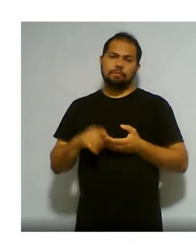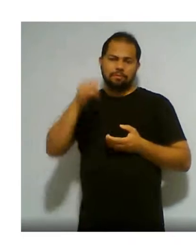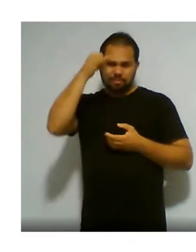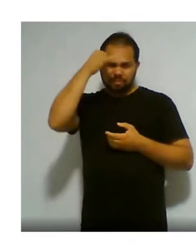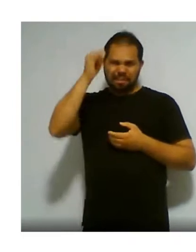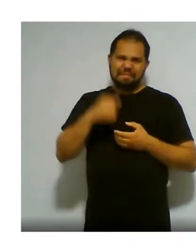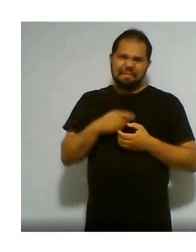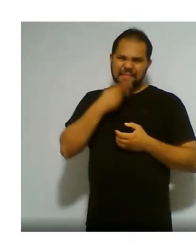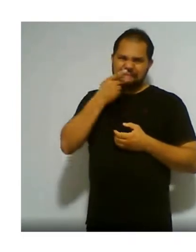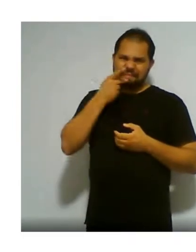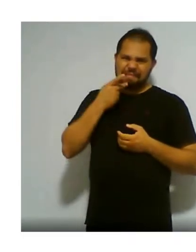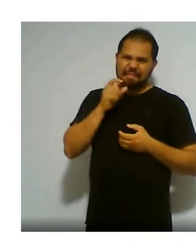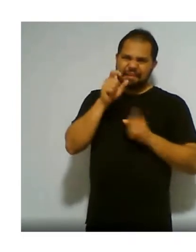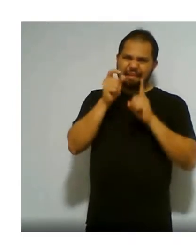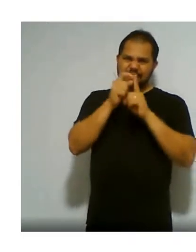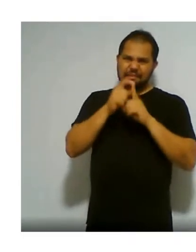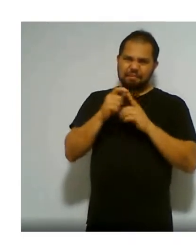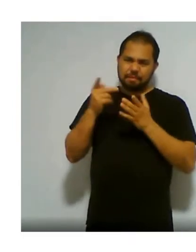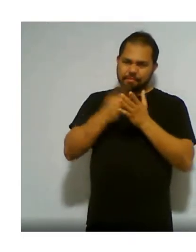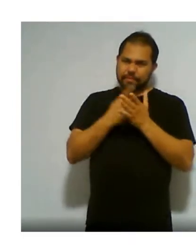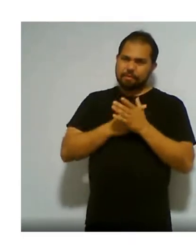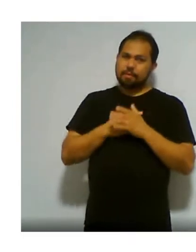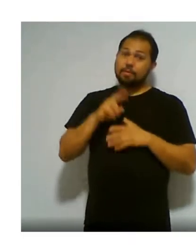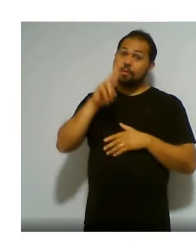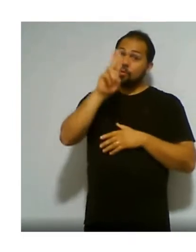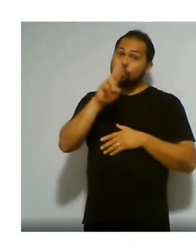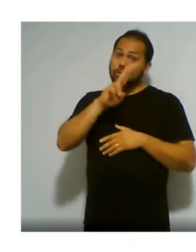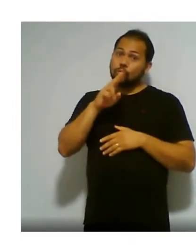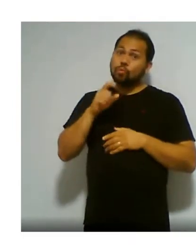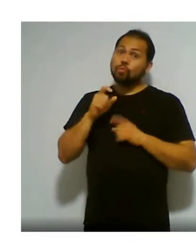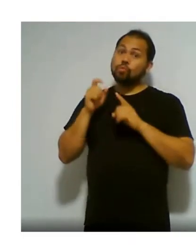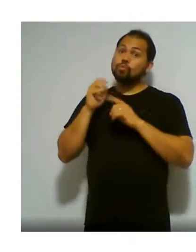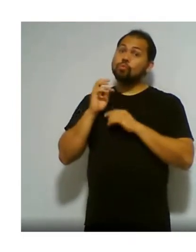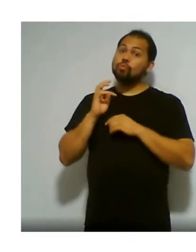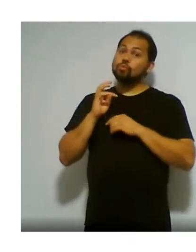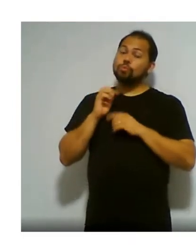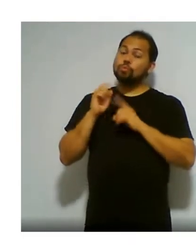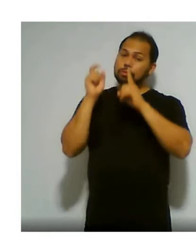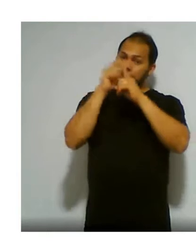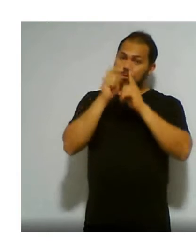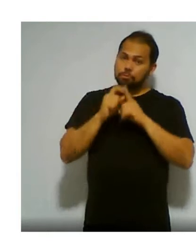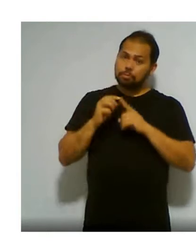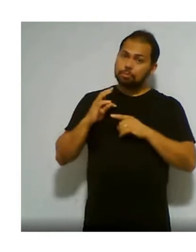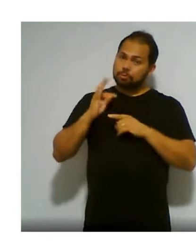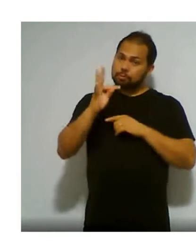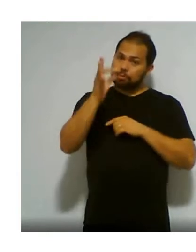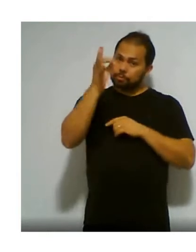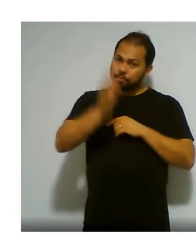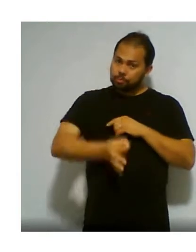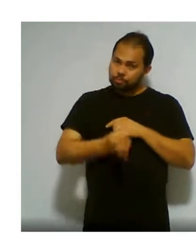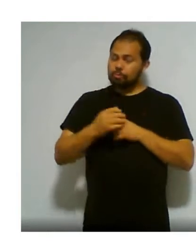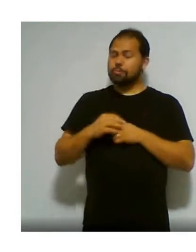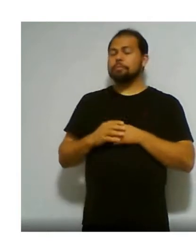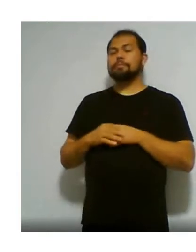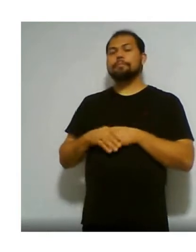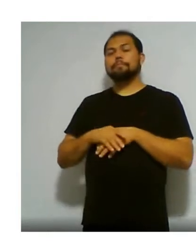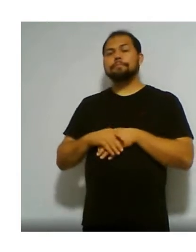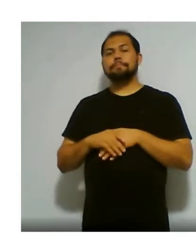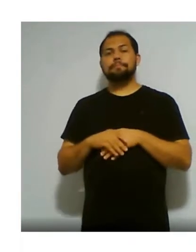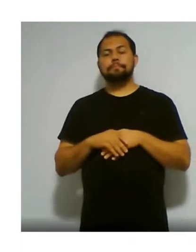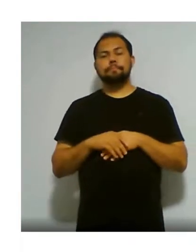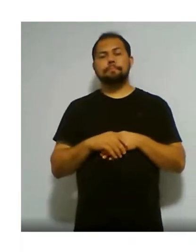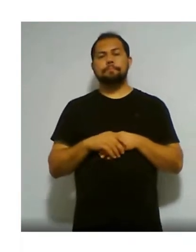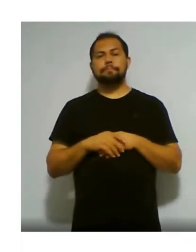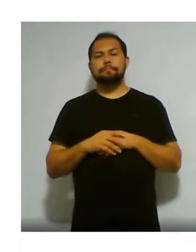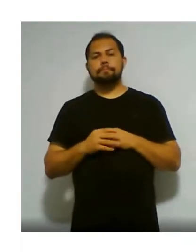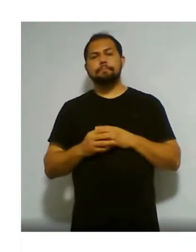voltagem. Usem um termo, ao invés de voltagem, usem o termo tensão elétrica. Ao invés de amperagem, usem o termo corrente elétrica.